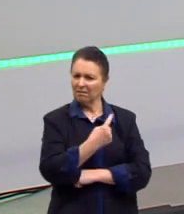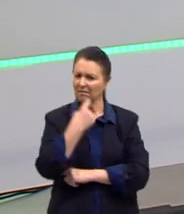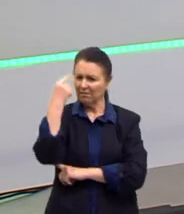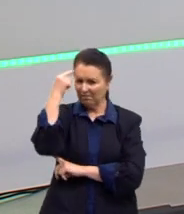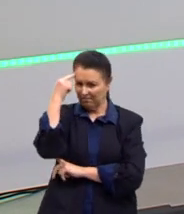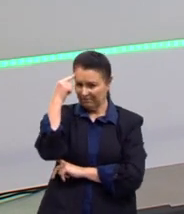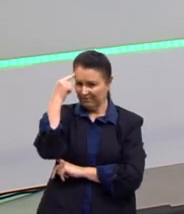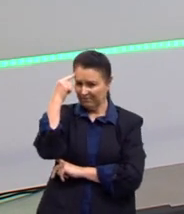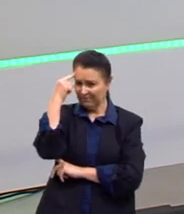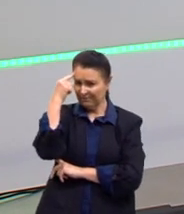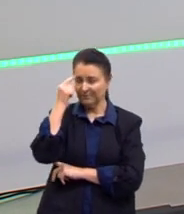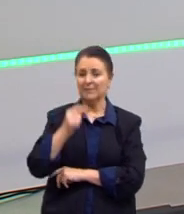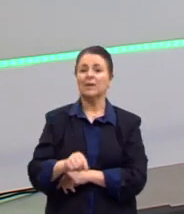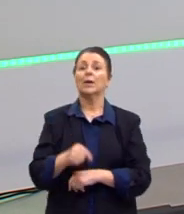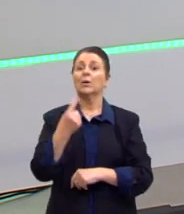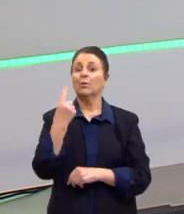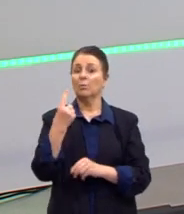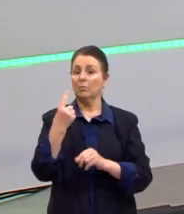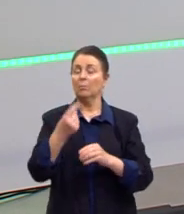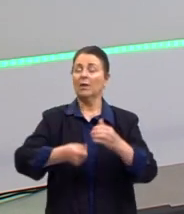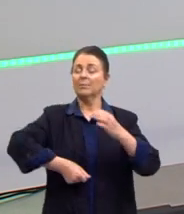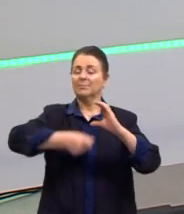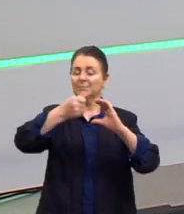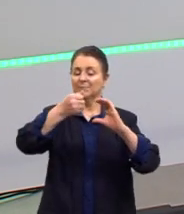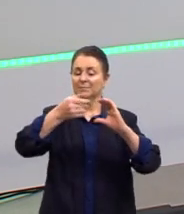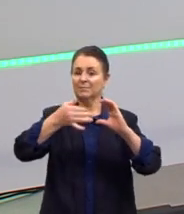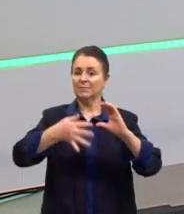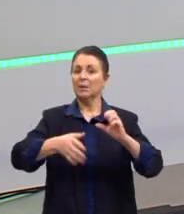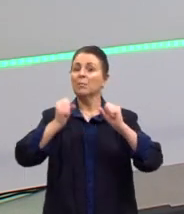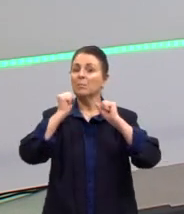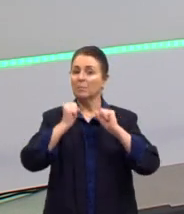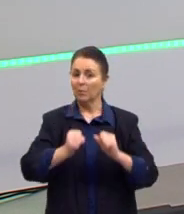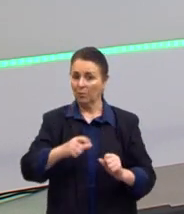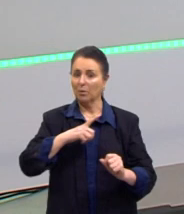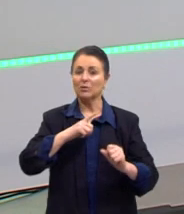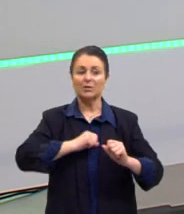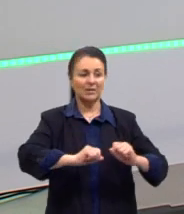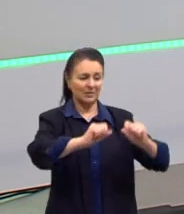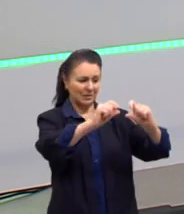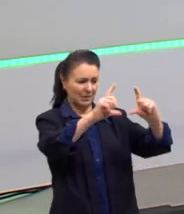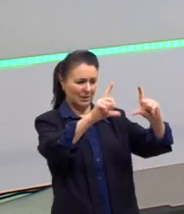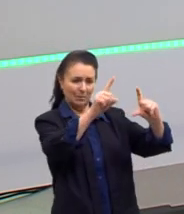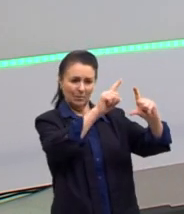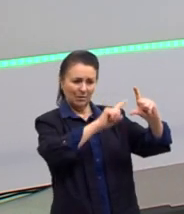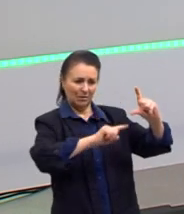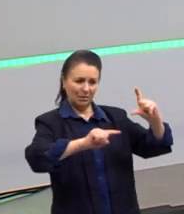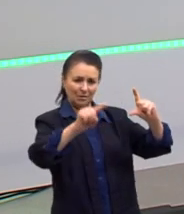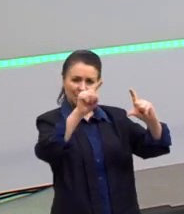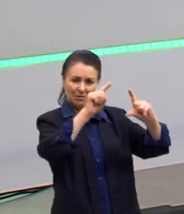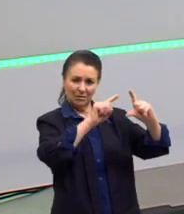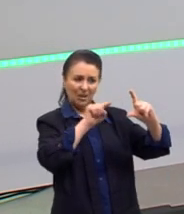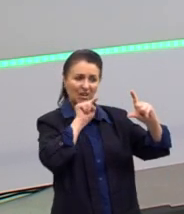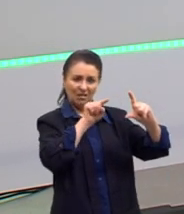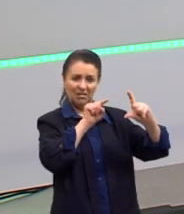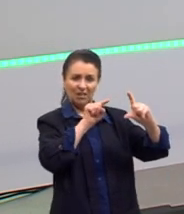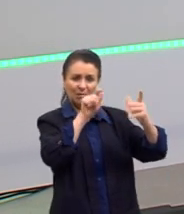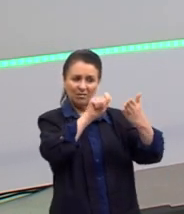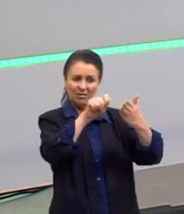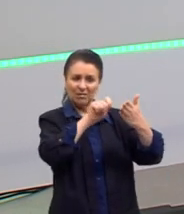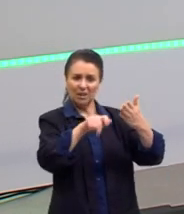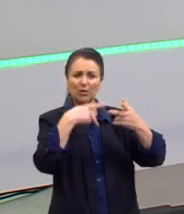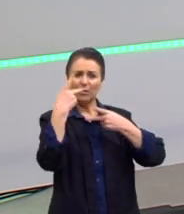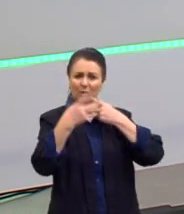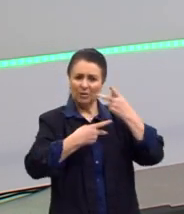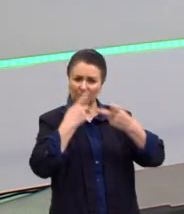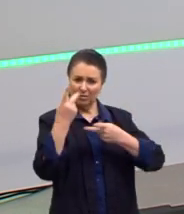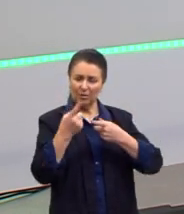tá então uma das características é que elas podem ter a presença de balões trazendo aí falas E por que que